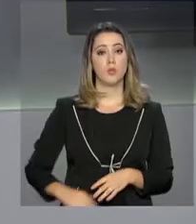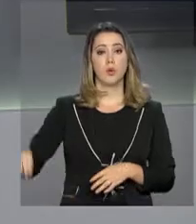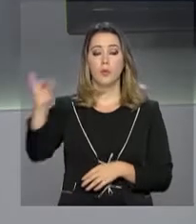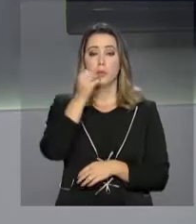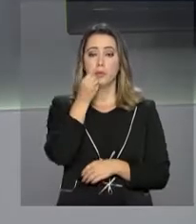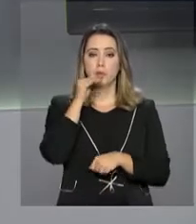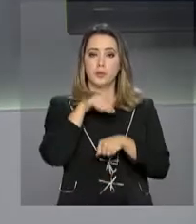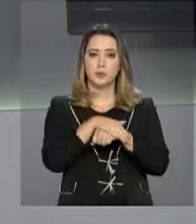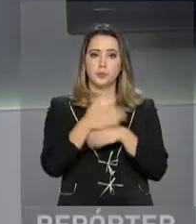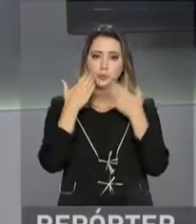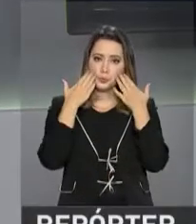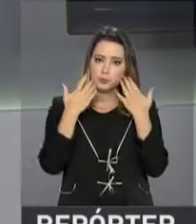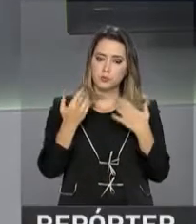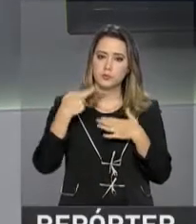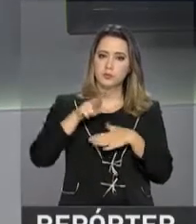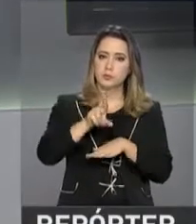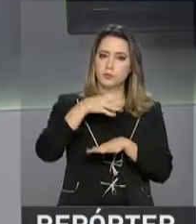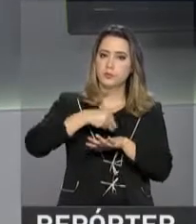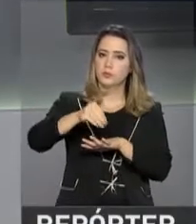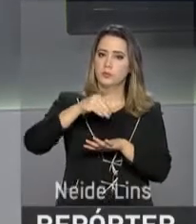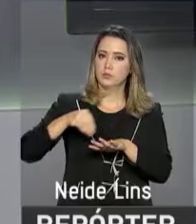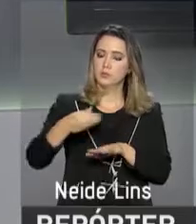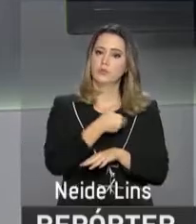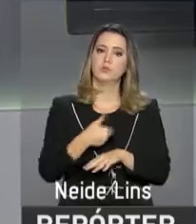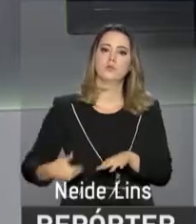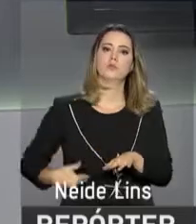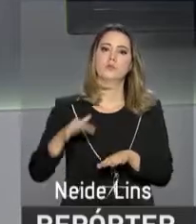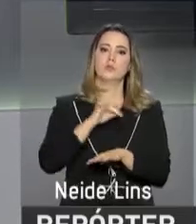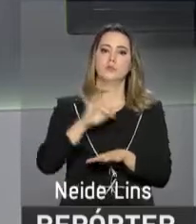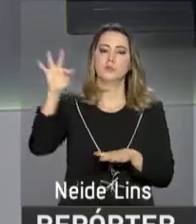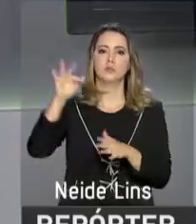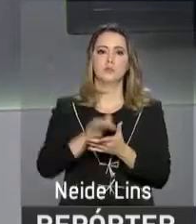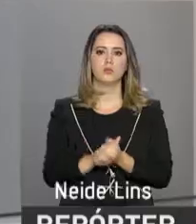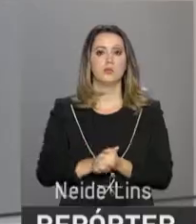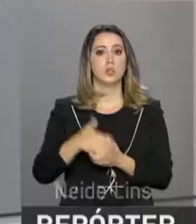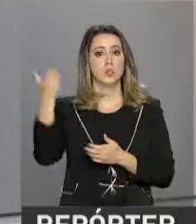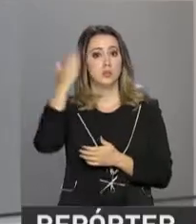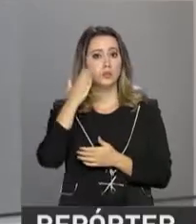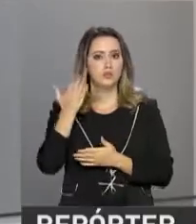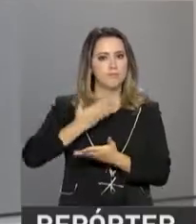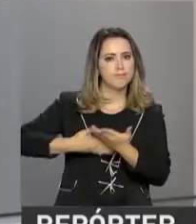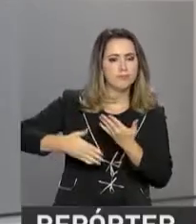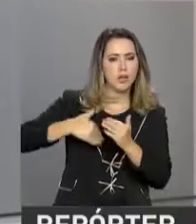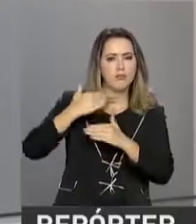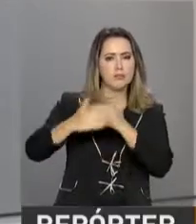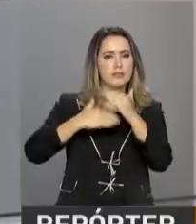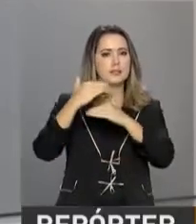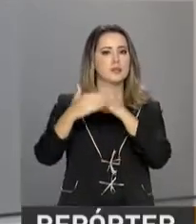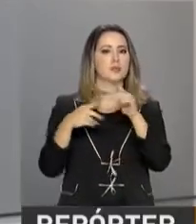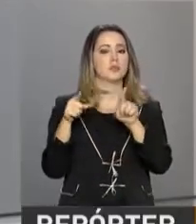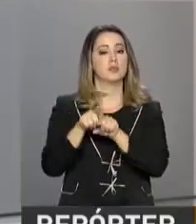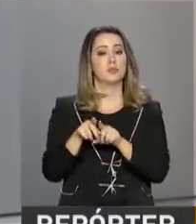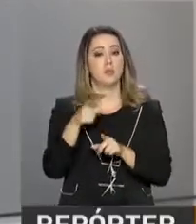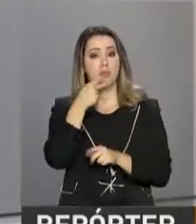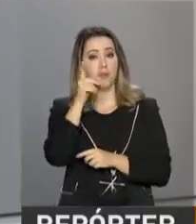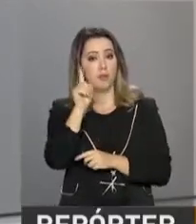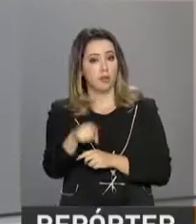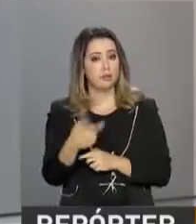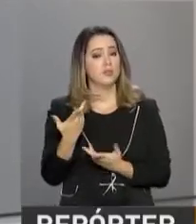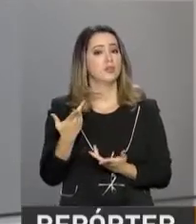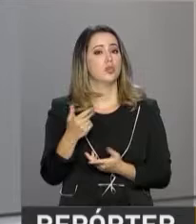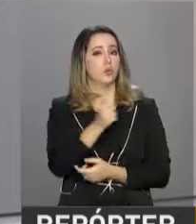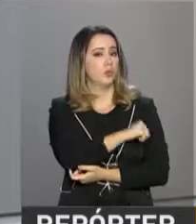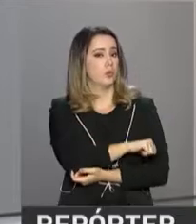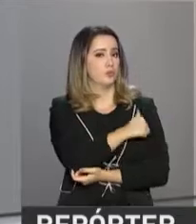Olá, boa noite. Começa agora o repórter NBR com as notícias do governo federal. O Brasil está em ciclo de crescimento. A afirmação foi